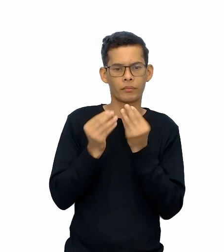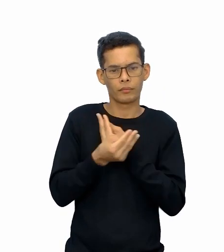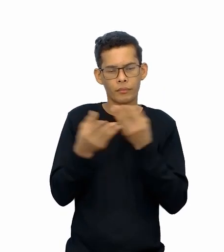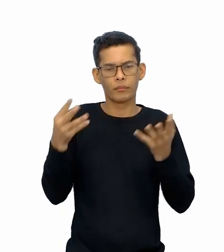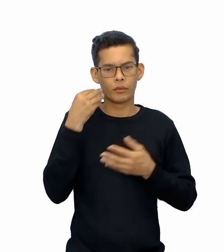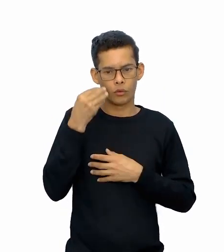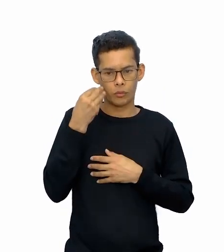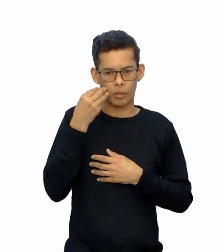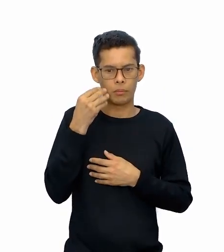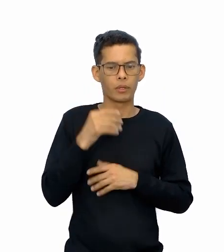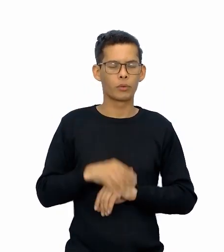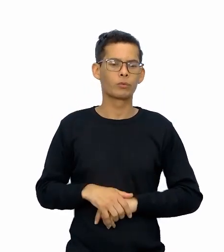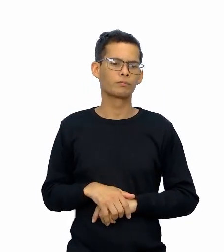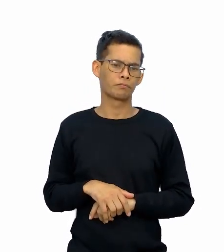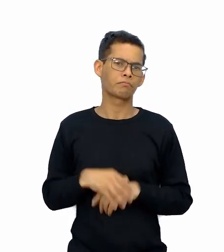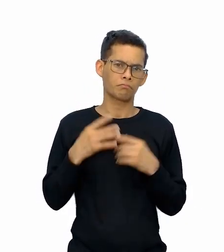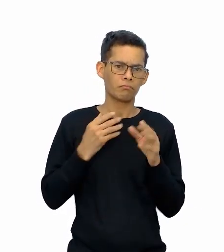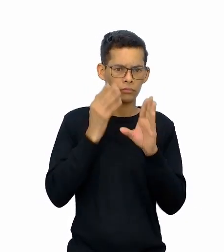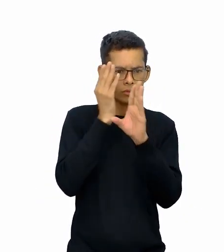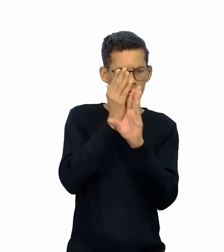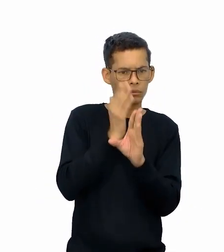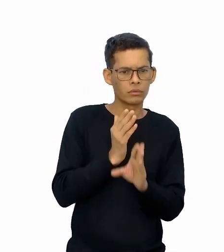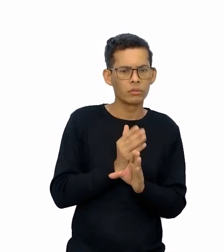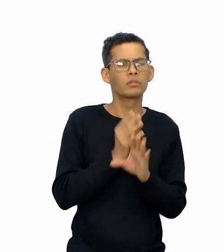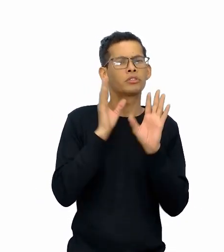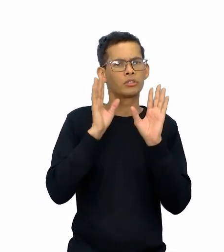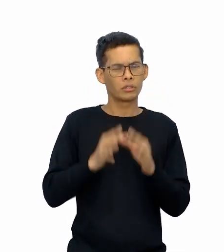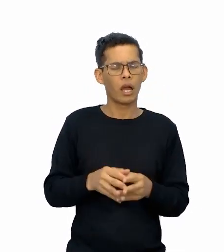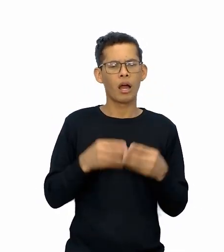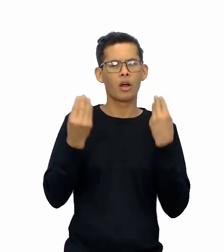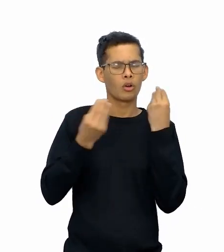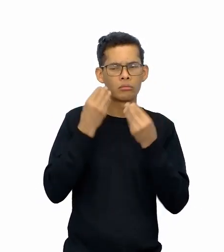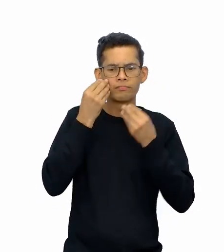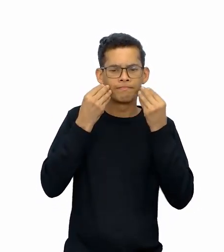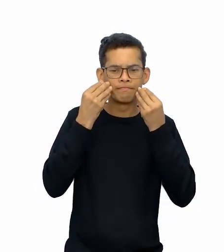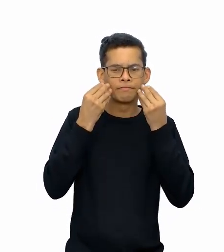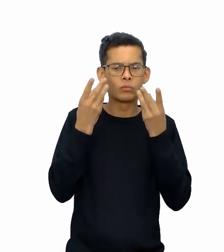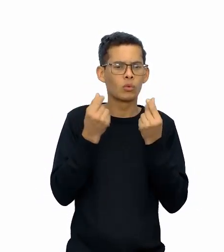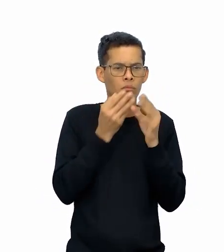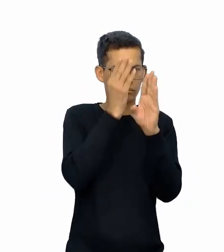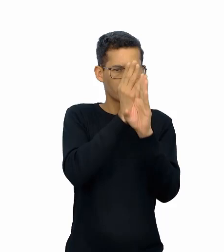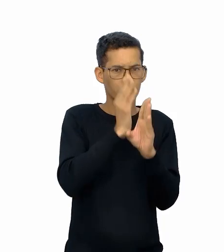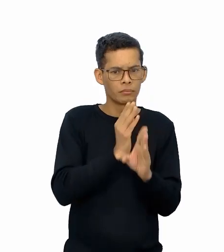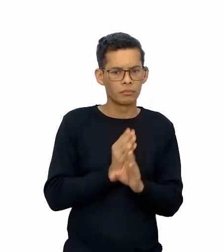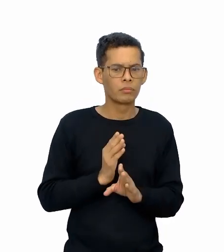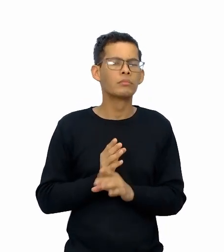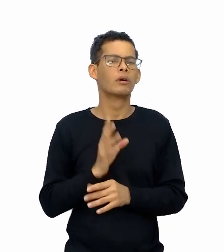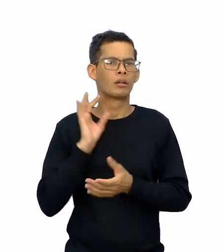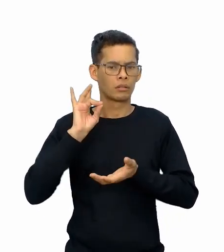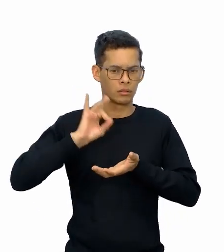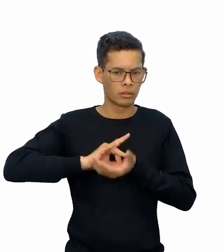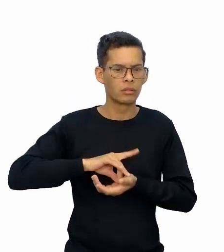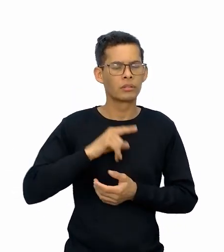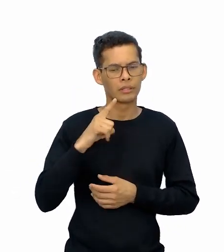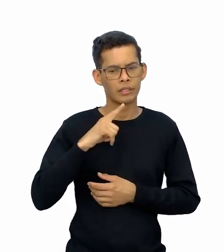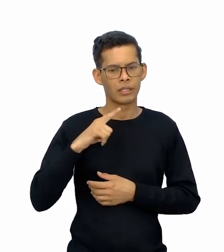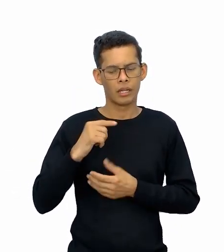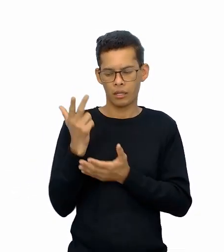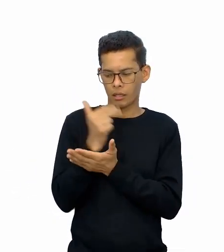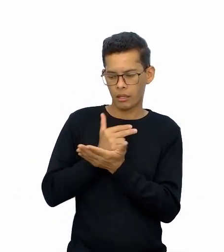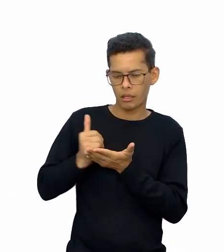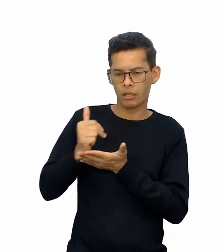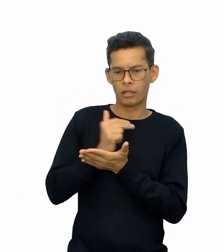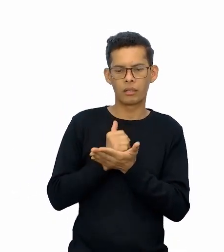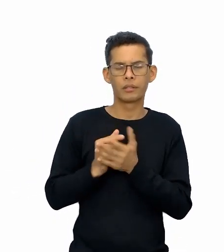do experimento. Então, identificamos essa experimentação como, originalmente, ela sendo de um modo ilustrativo, né, ou mesmo